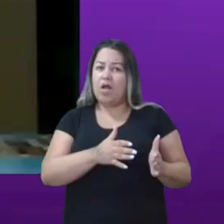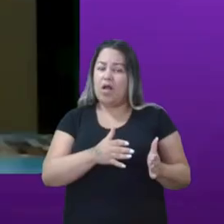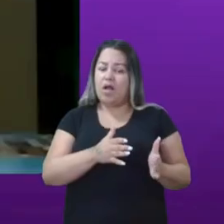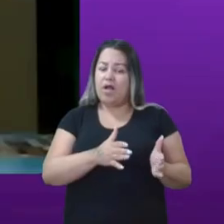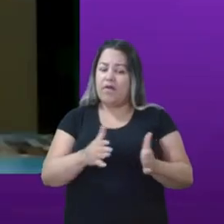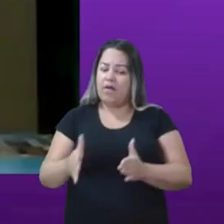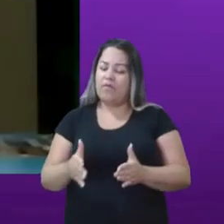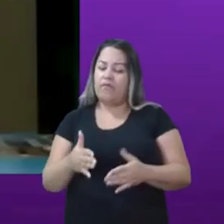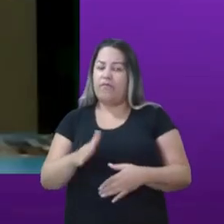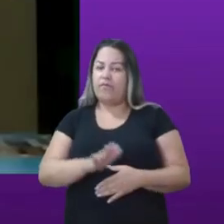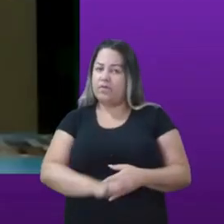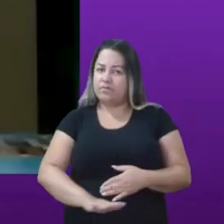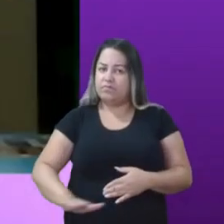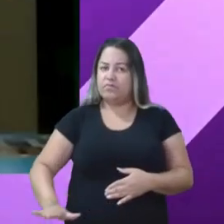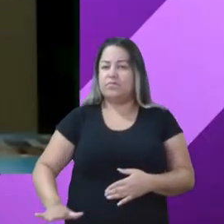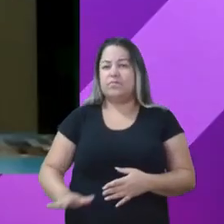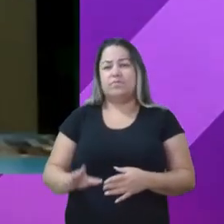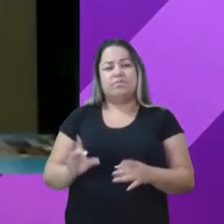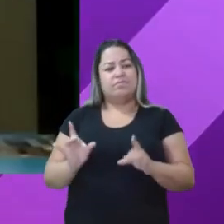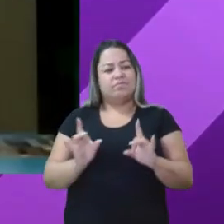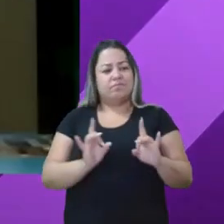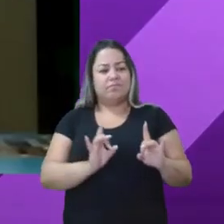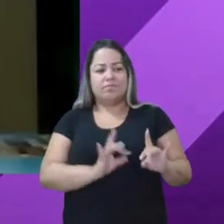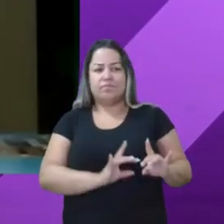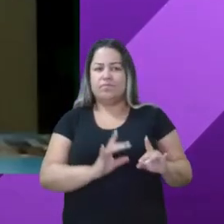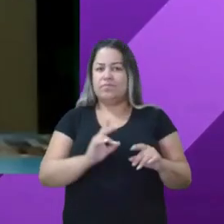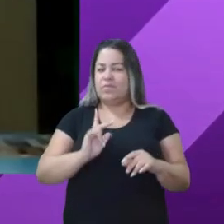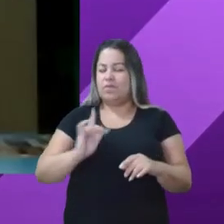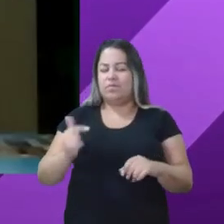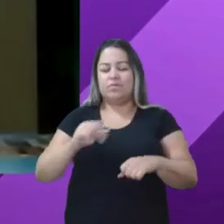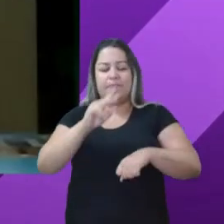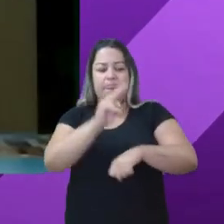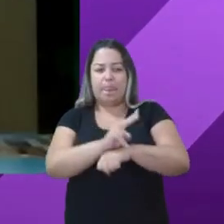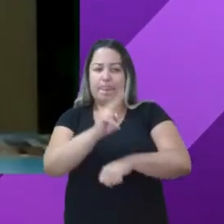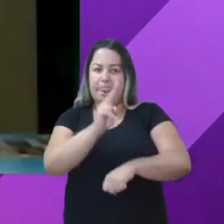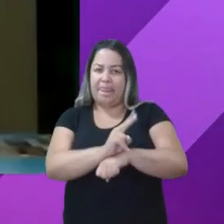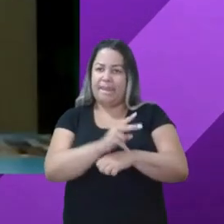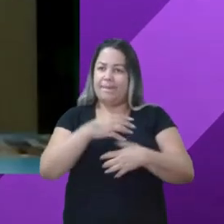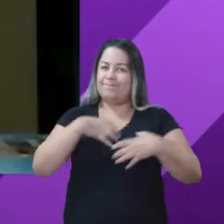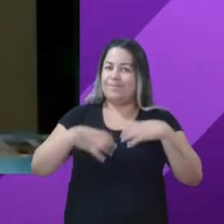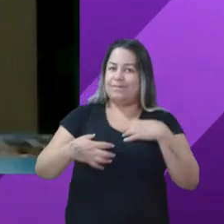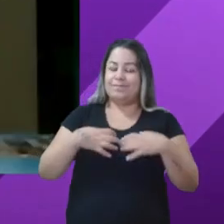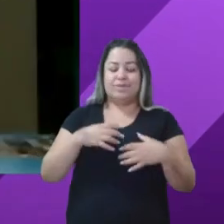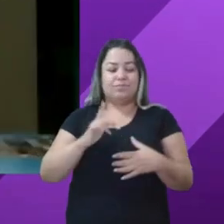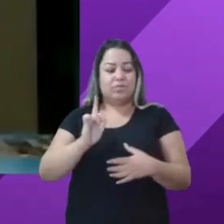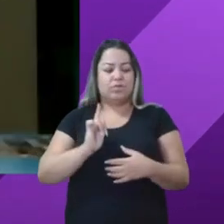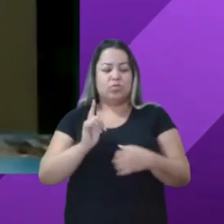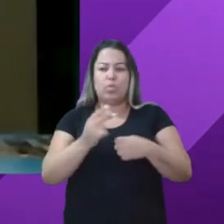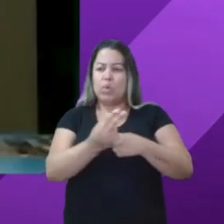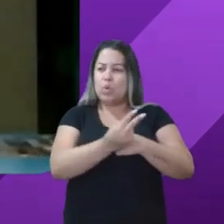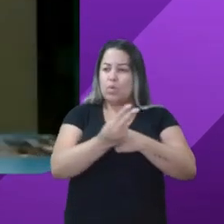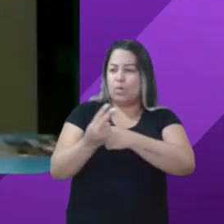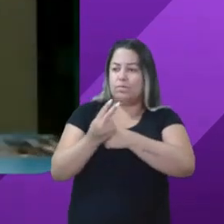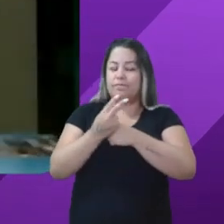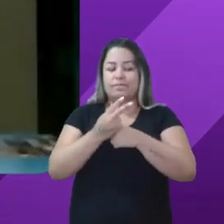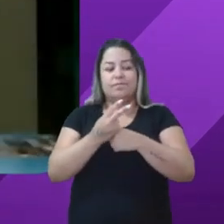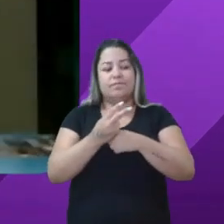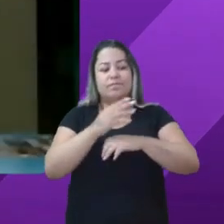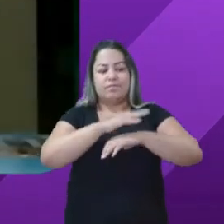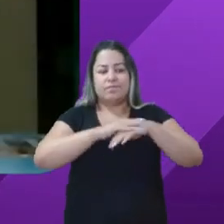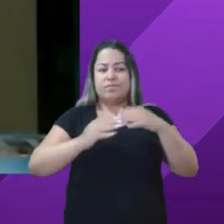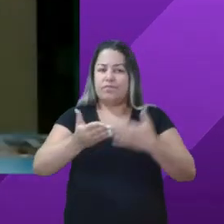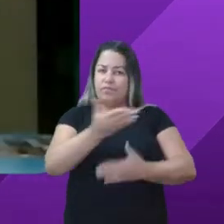negada, né? Se sentem desprotegidas, não tiveram o cuidado, o afeto necessário